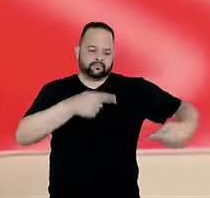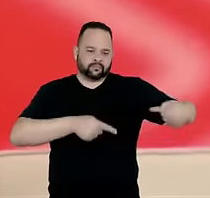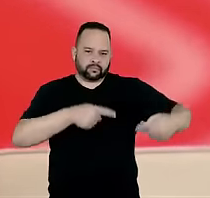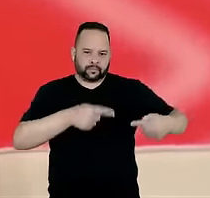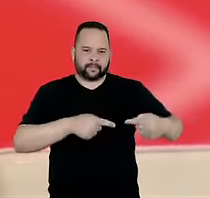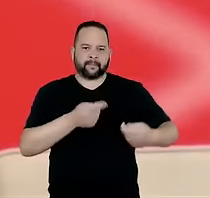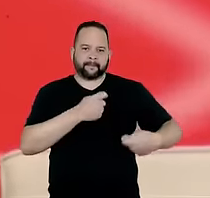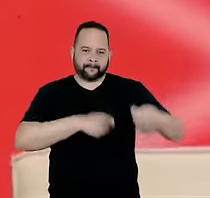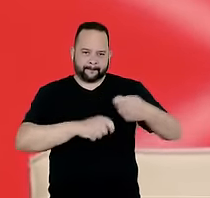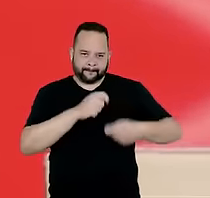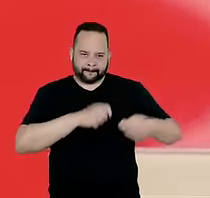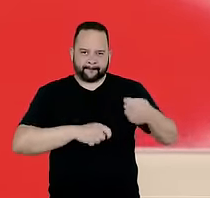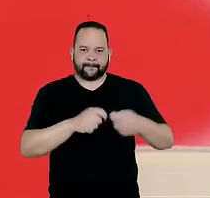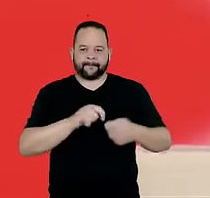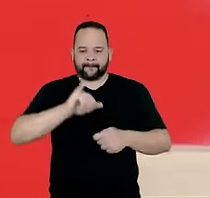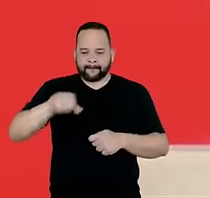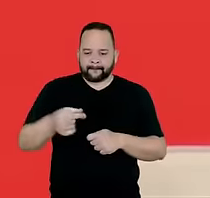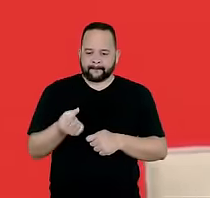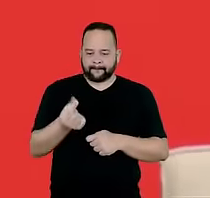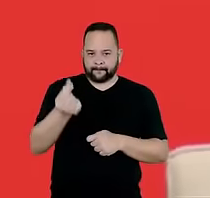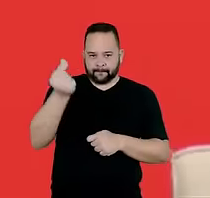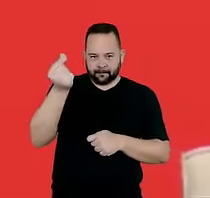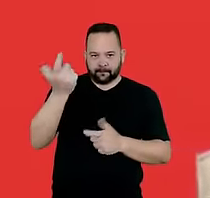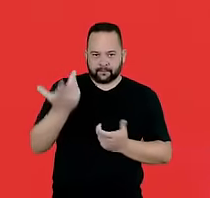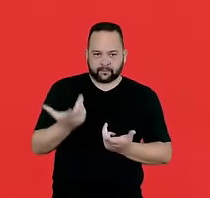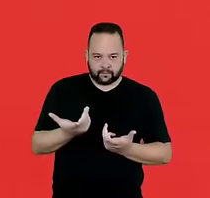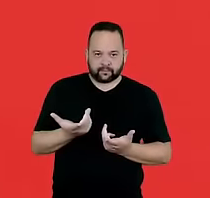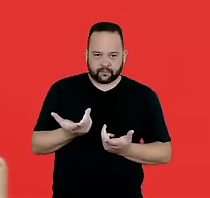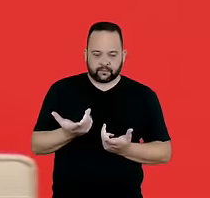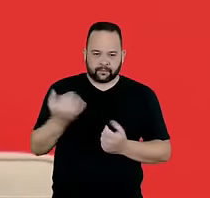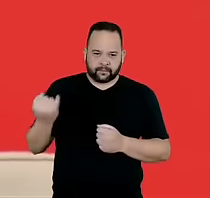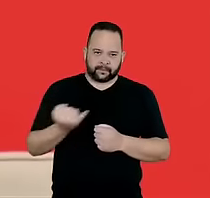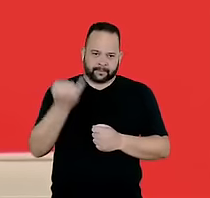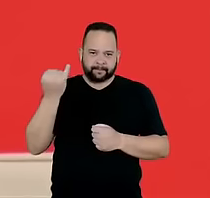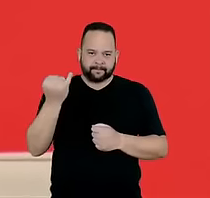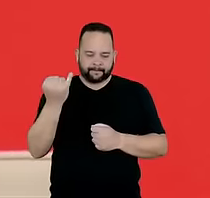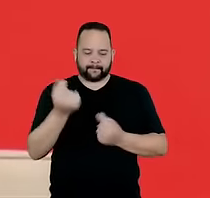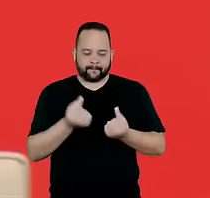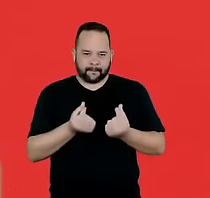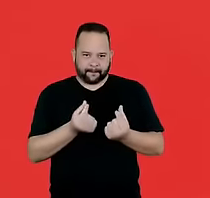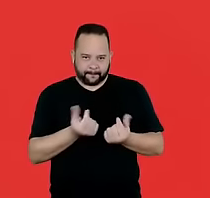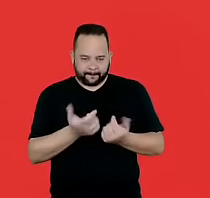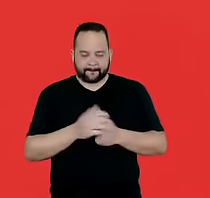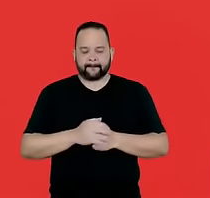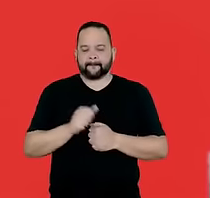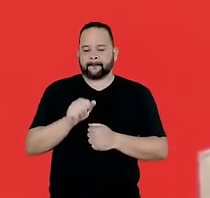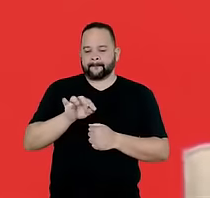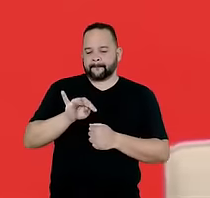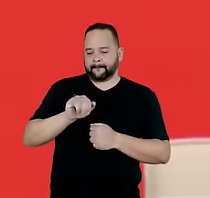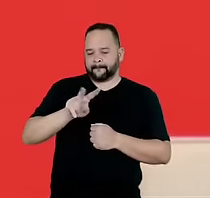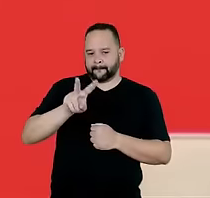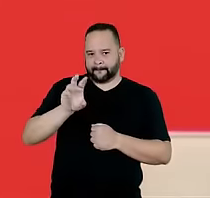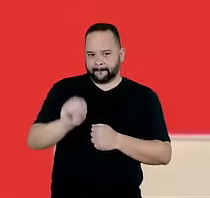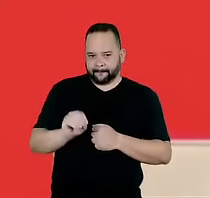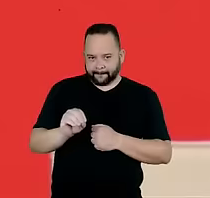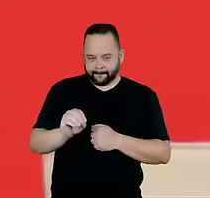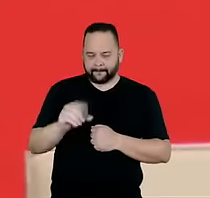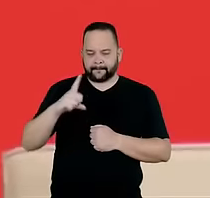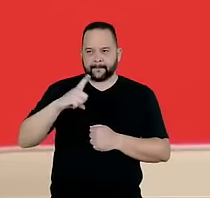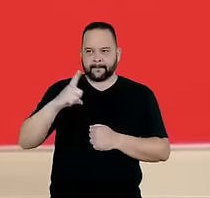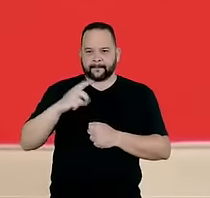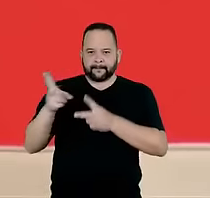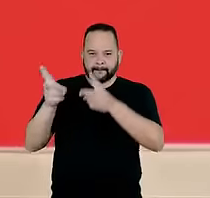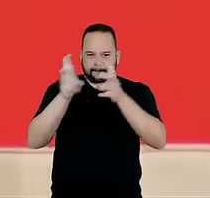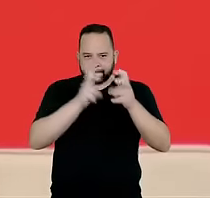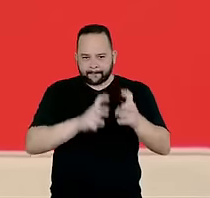é meio que o centro gravitacional dos preços dos ativos então pra gente ter uma boa noção aí de dinâmica de preço de ativo